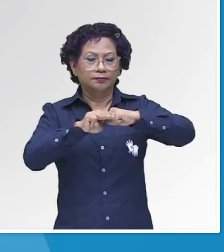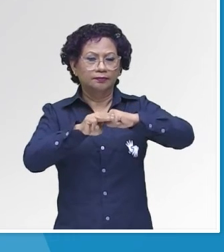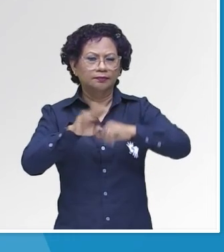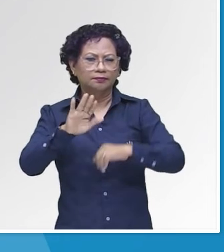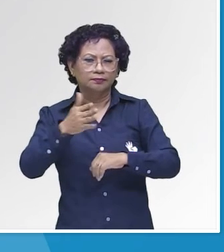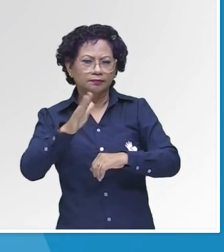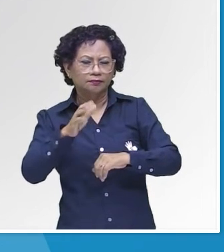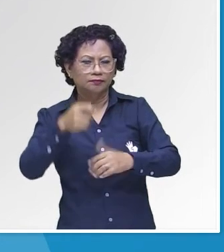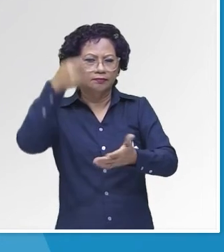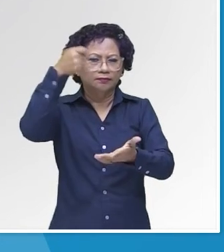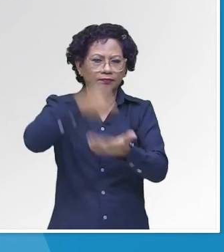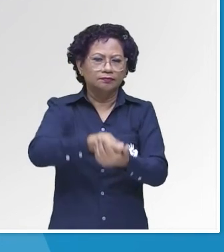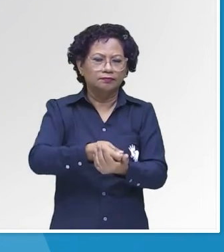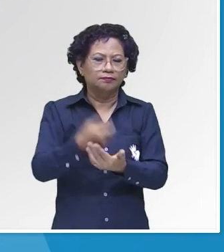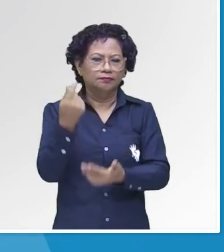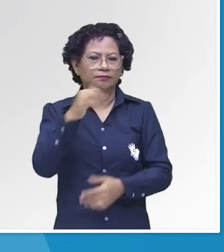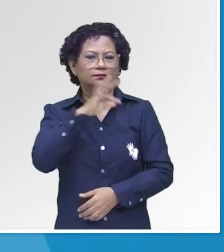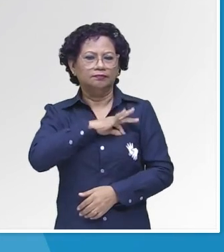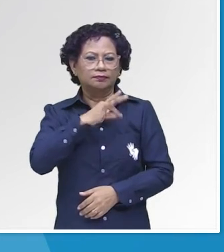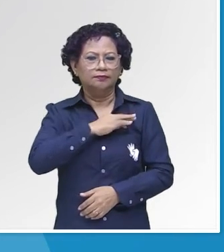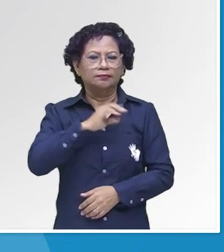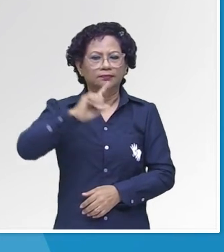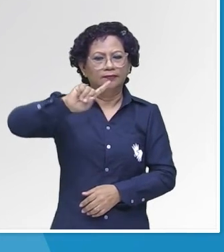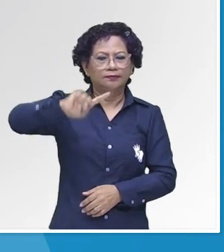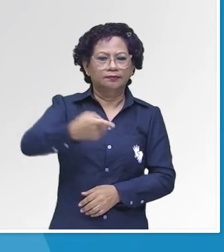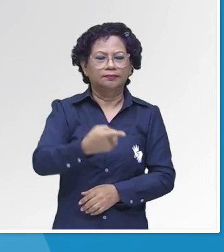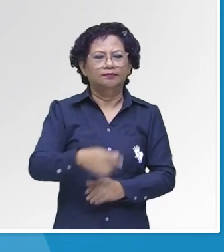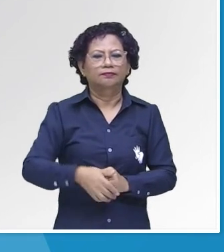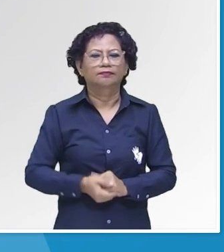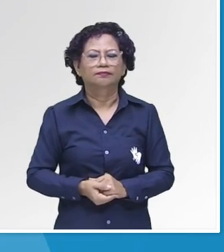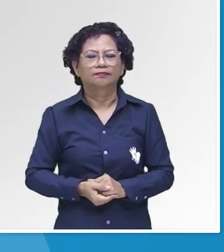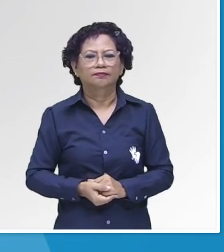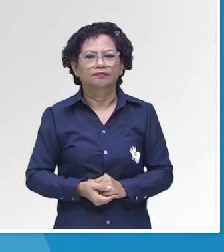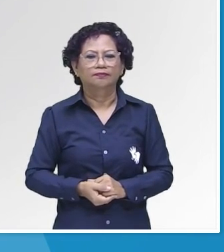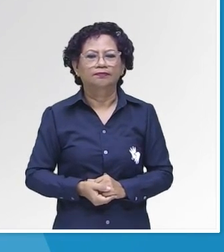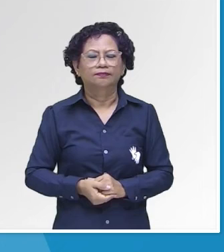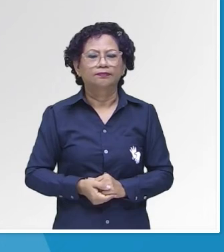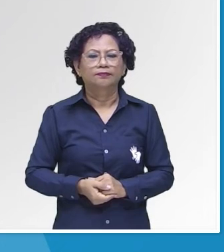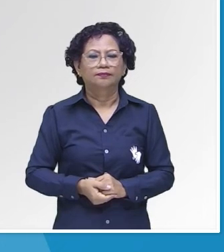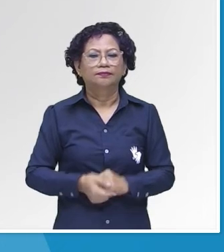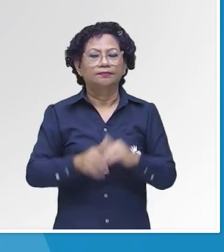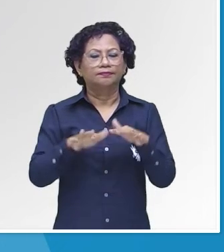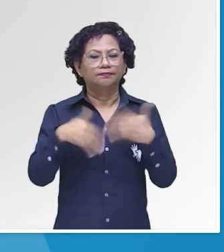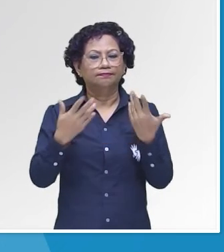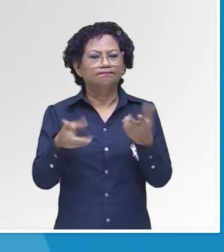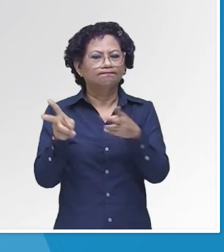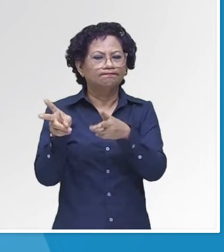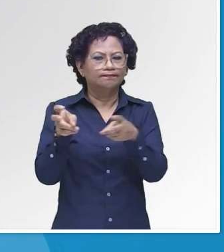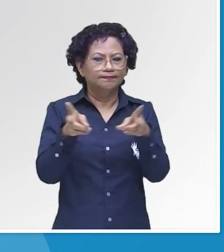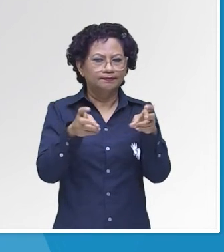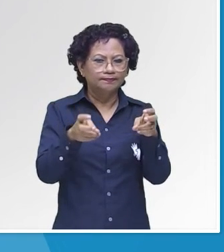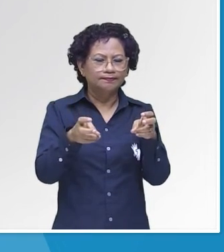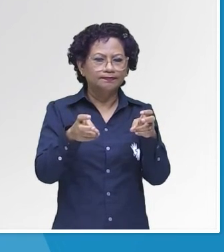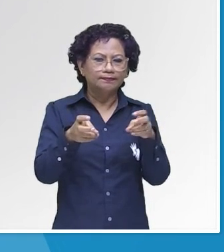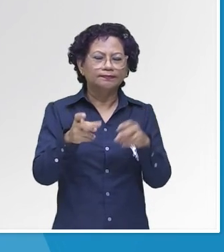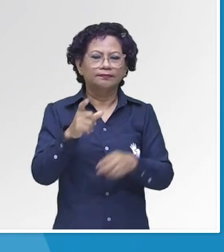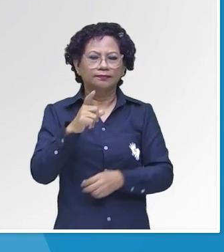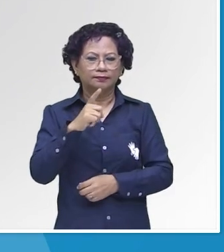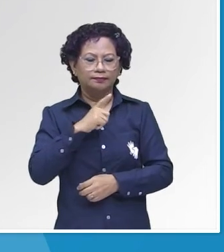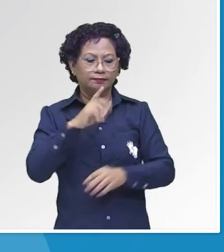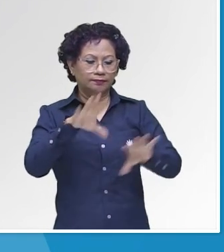nossa tabela para a gente analisar? Sempre importante, né? Olha aqui. Então, o que a gente percebe? Que há um